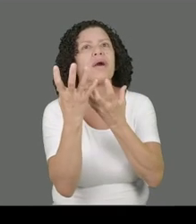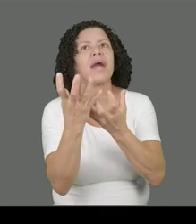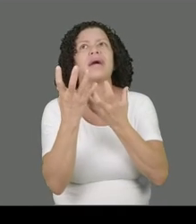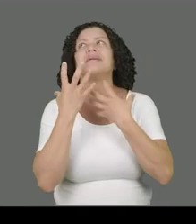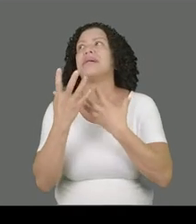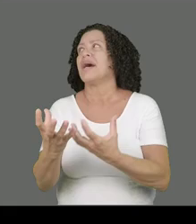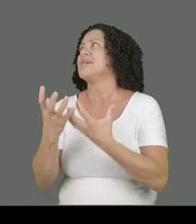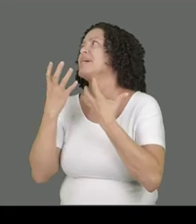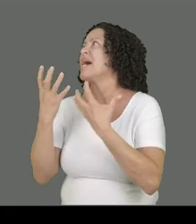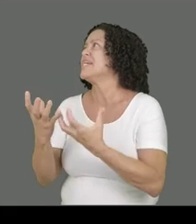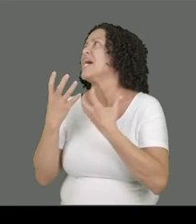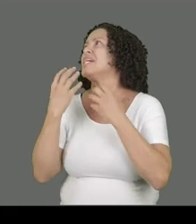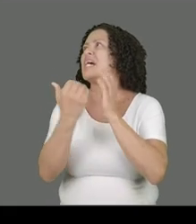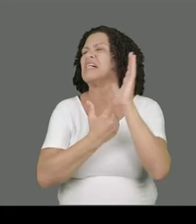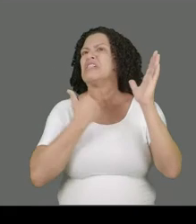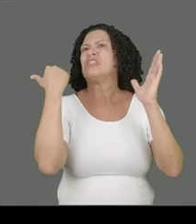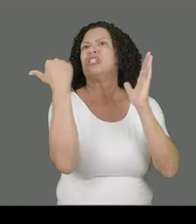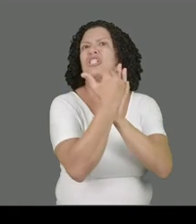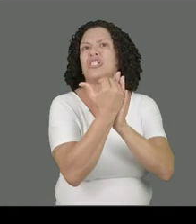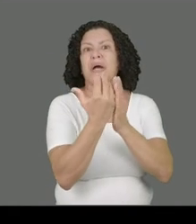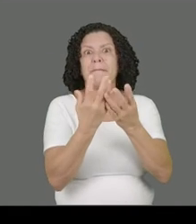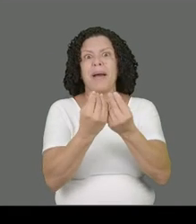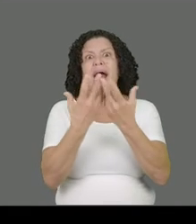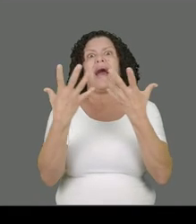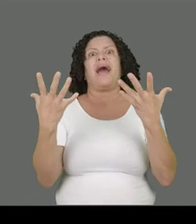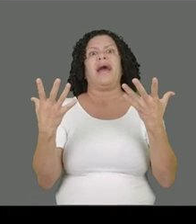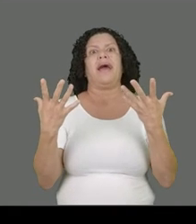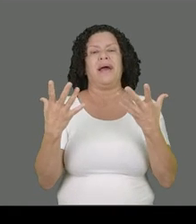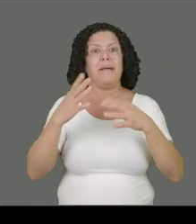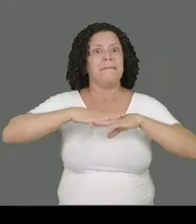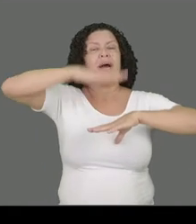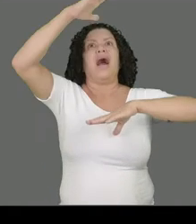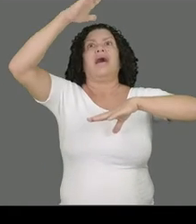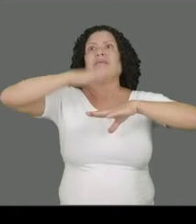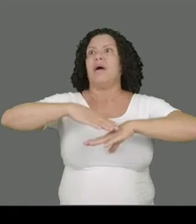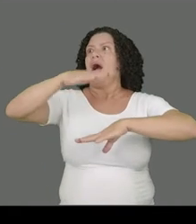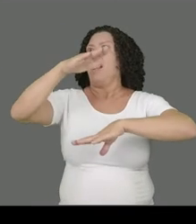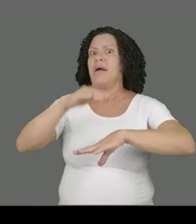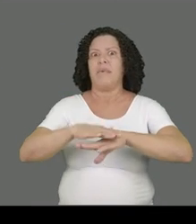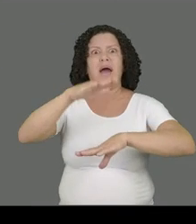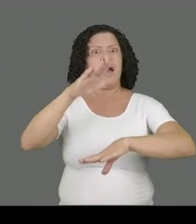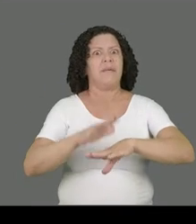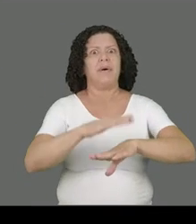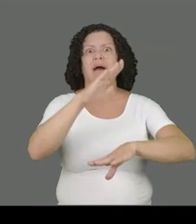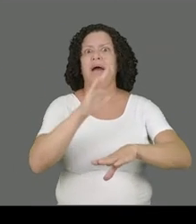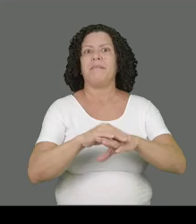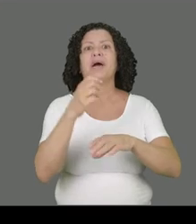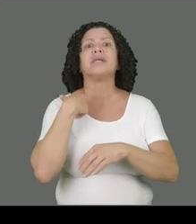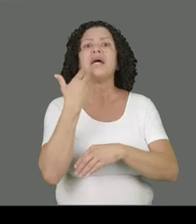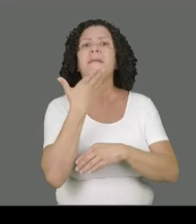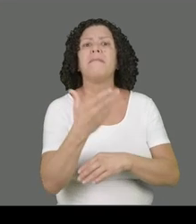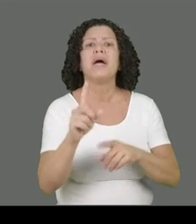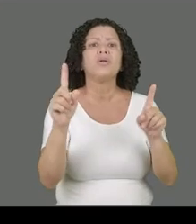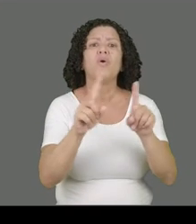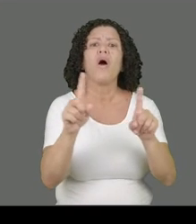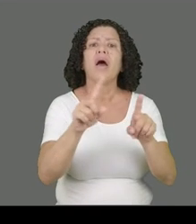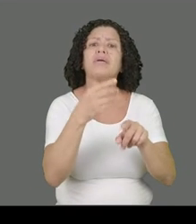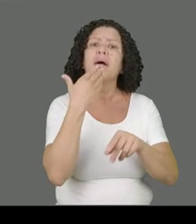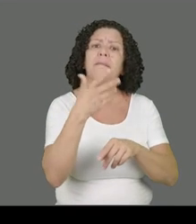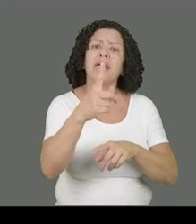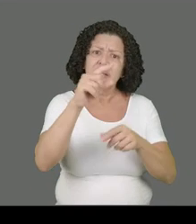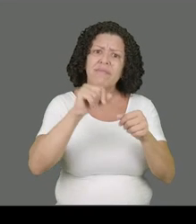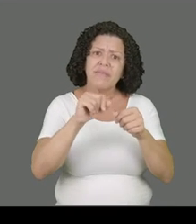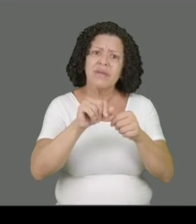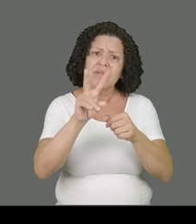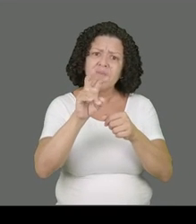quer muito, às vezes a gente quer demais, às vezes a gente quer a mais e às vezes aquilo que a gente pede não